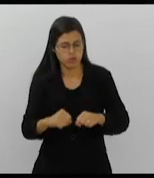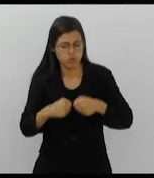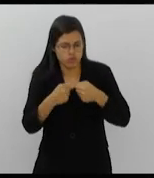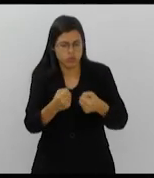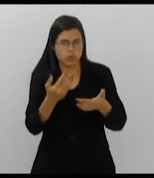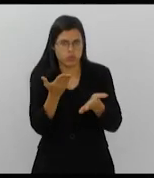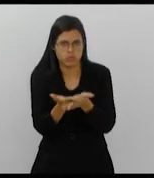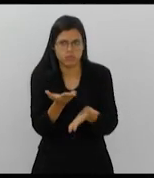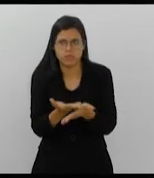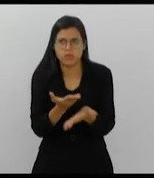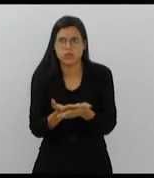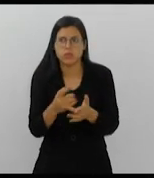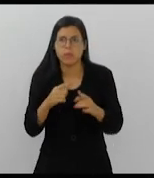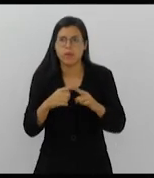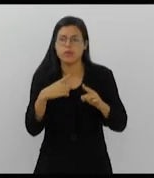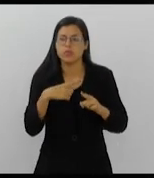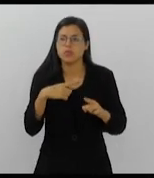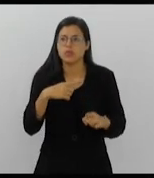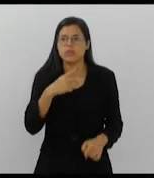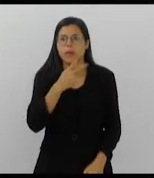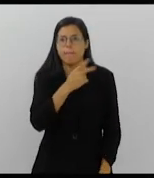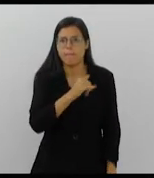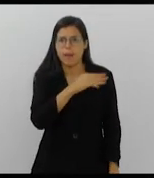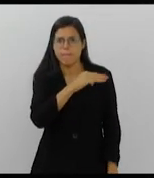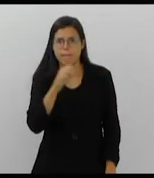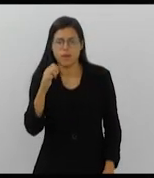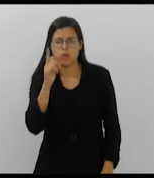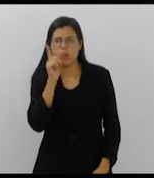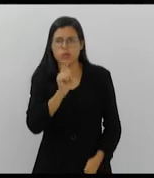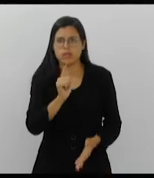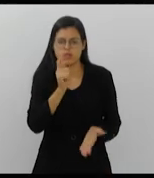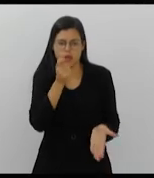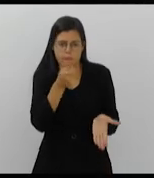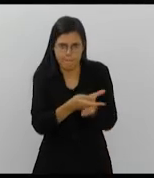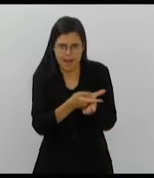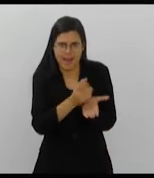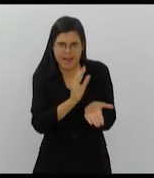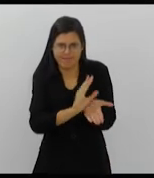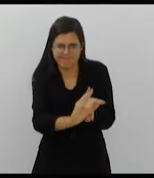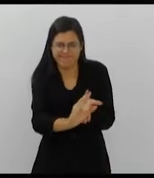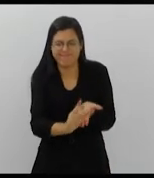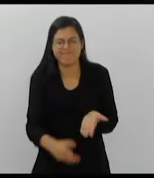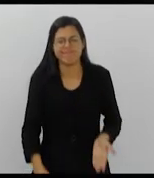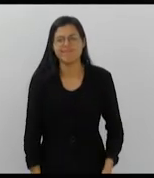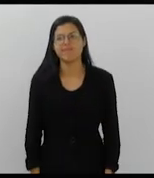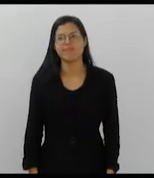mas eu tive pais que conseguiram bancar essa realidade. Bom,